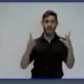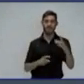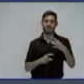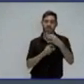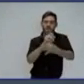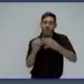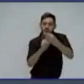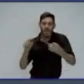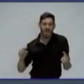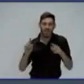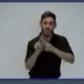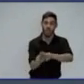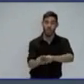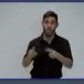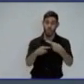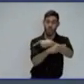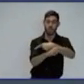aos próprios fatos.